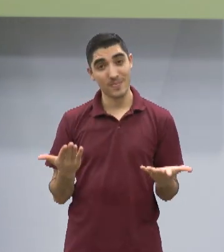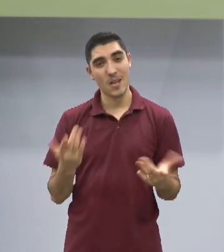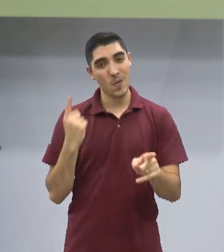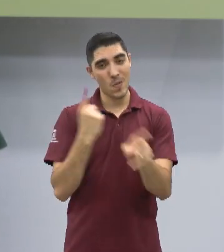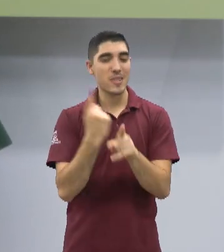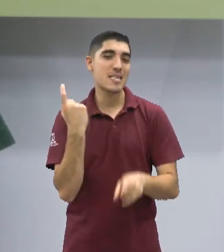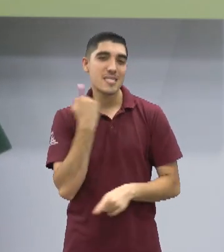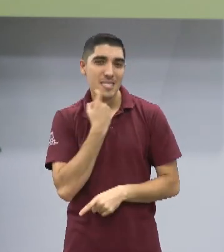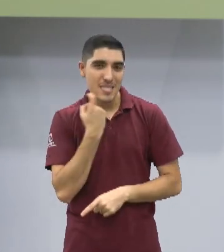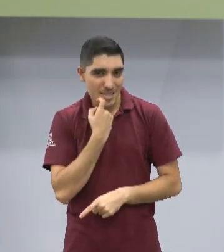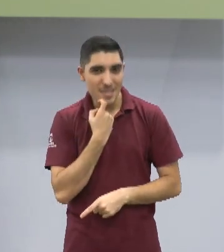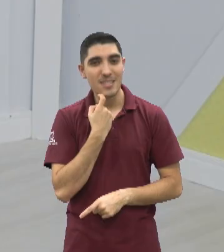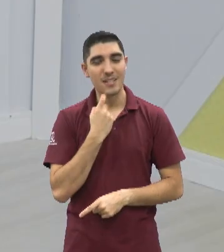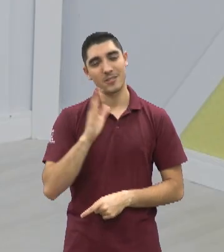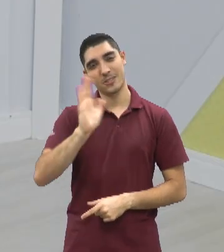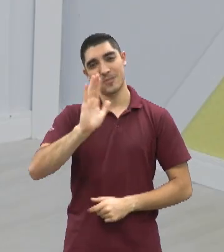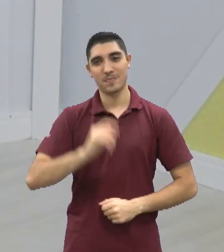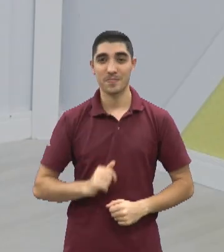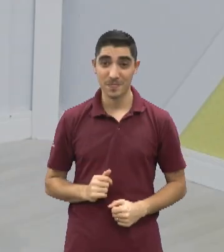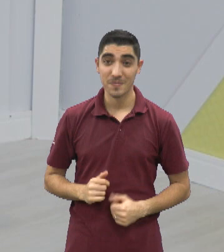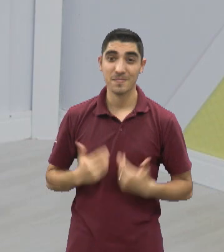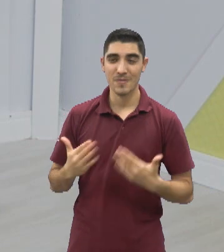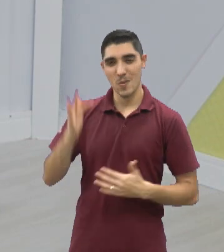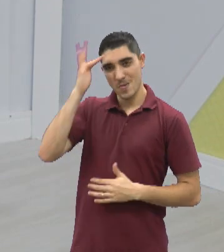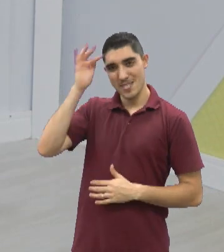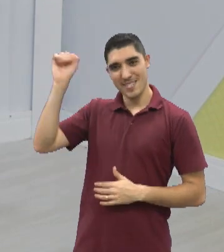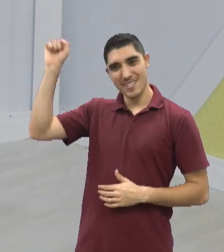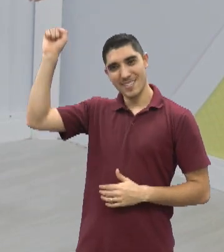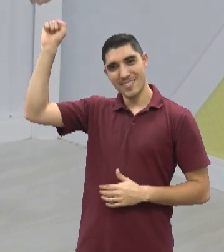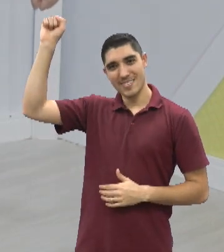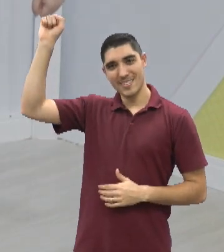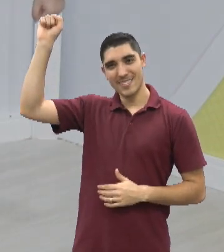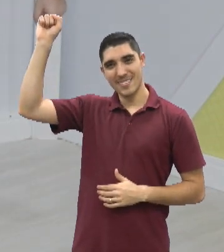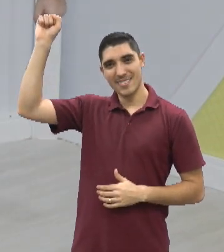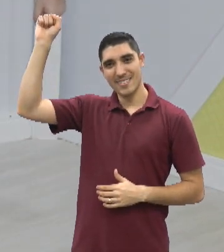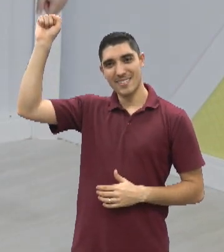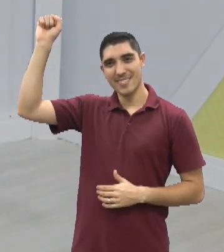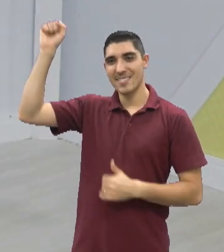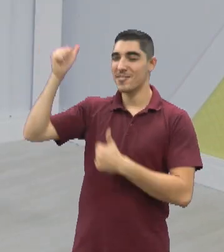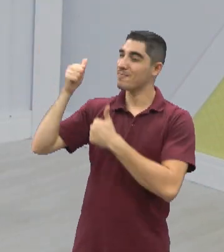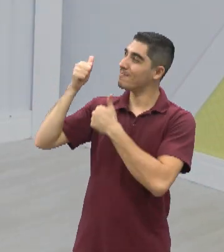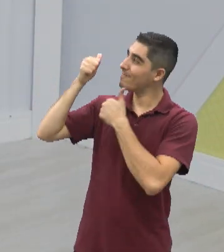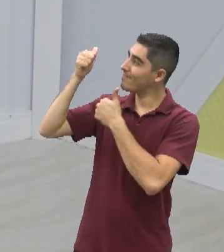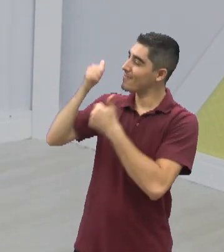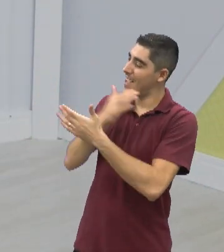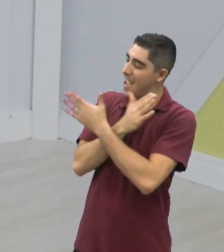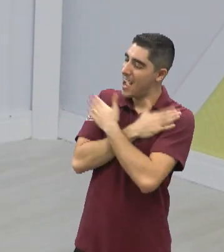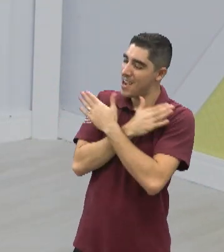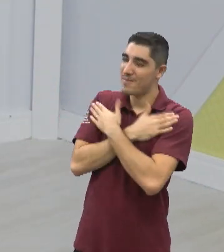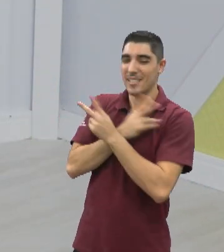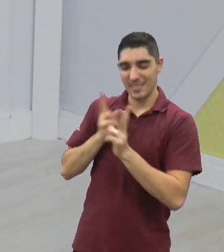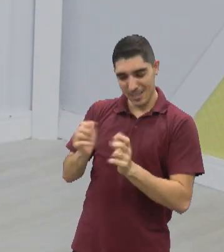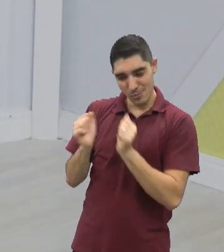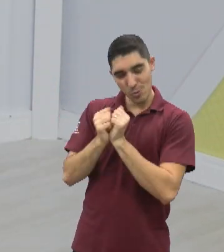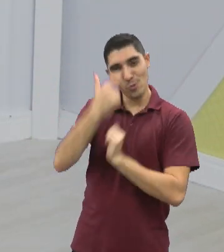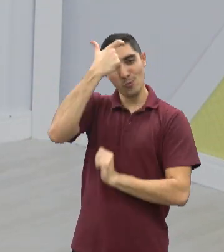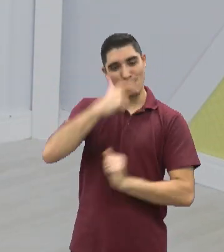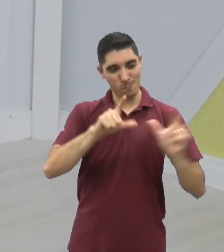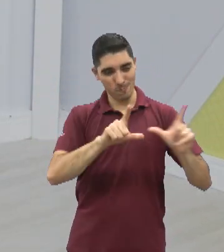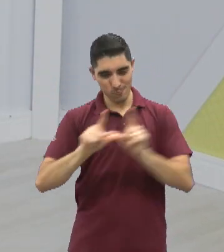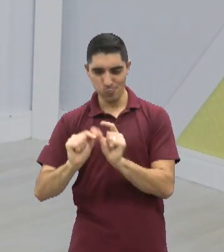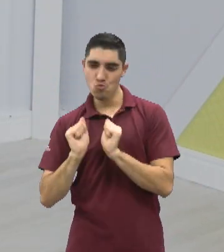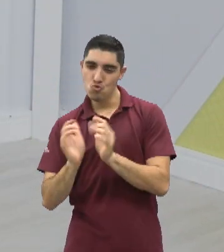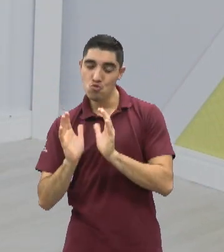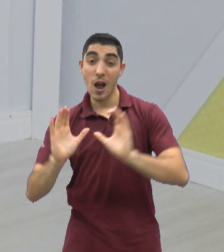com mais informações do Hora do Esporte. Tchau. Maravilha. Luizão, aquele abraço, hein? Sempre um prazer, o Luizão, sempre conosco, levando a informação para a